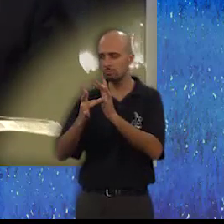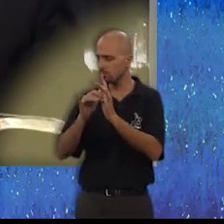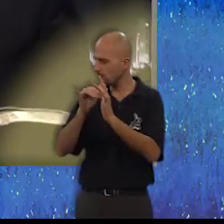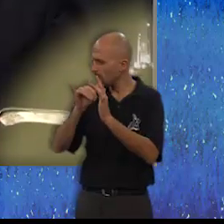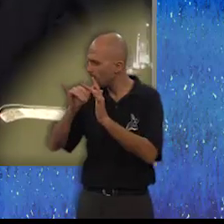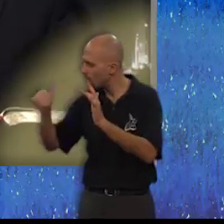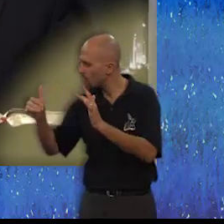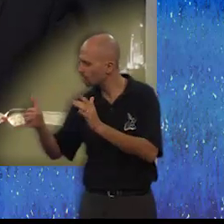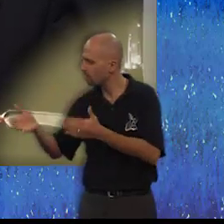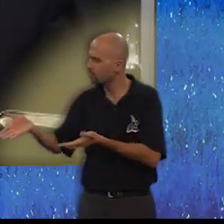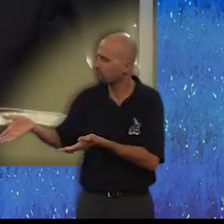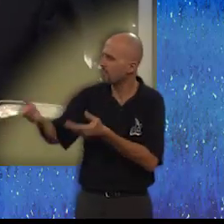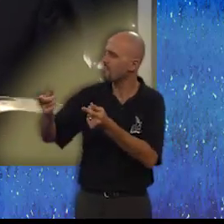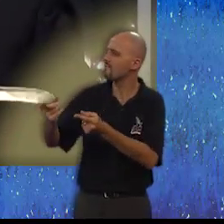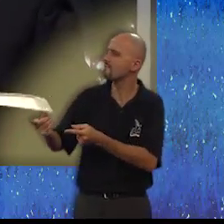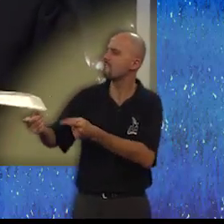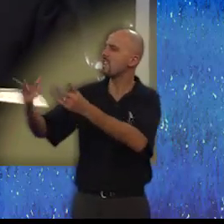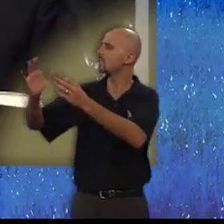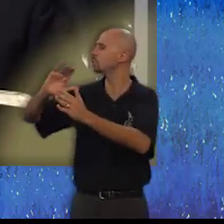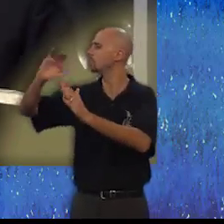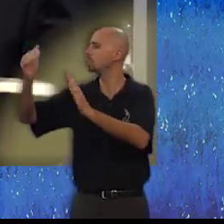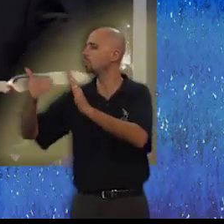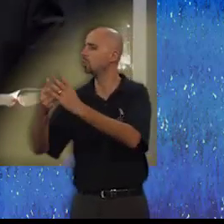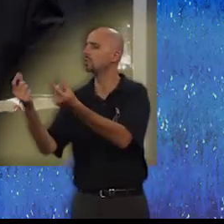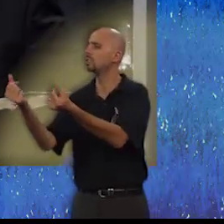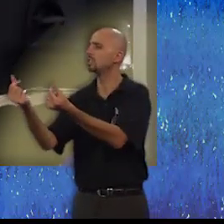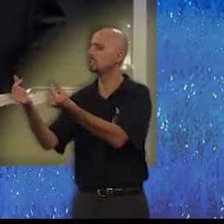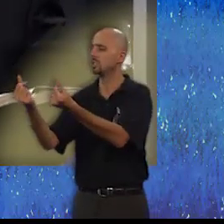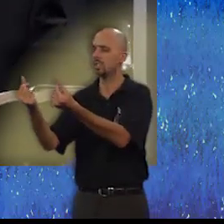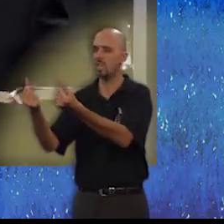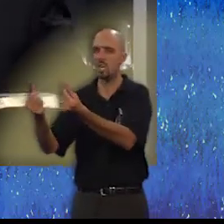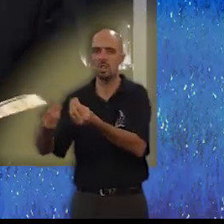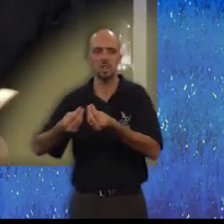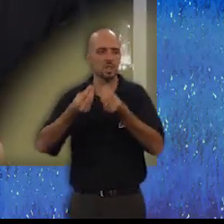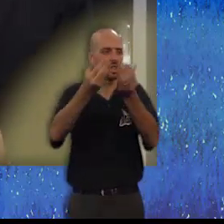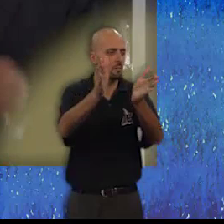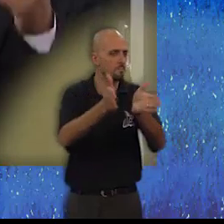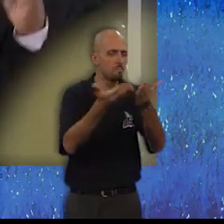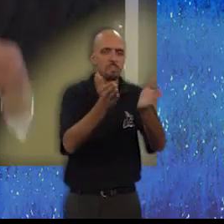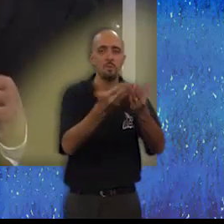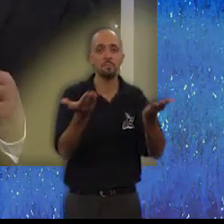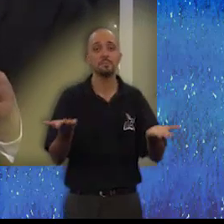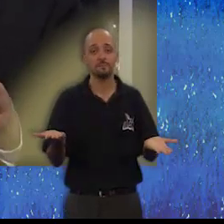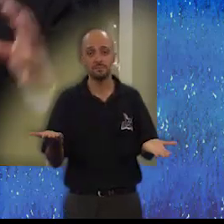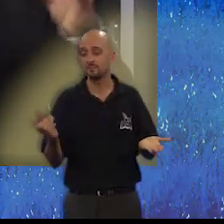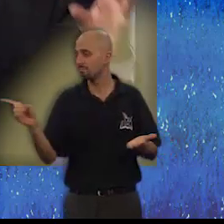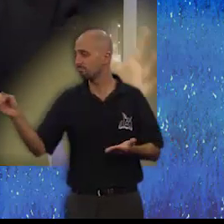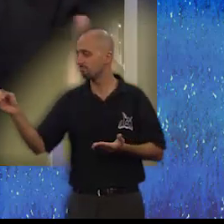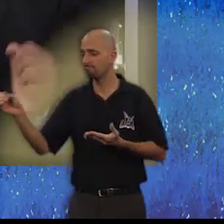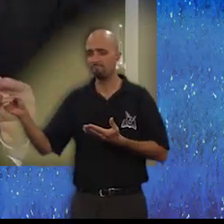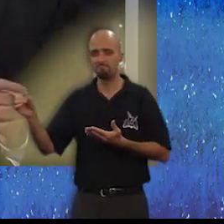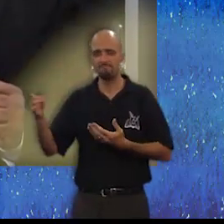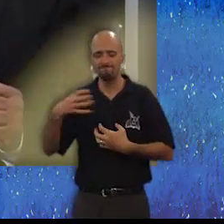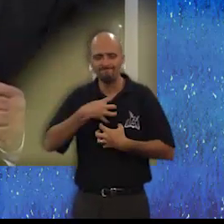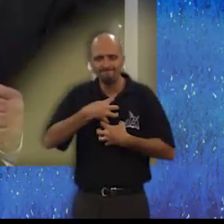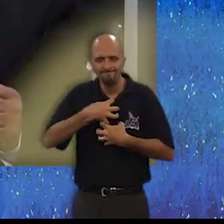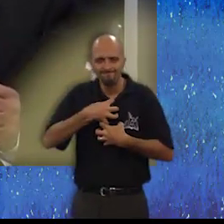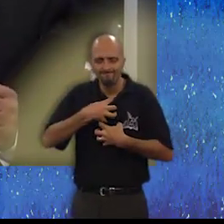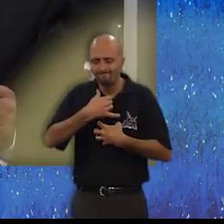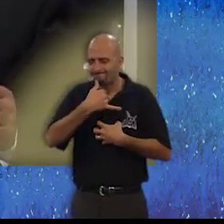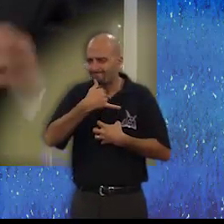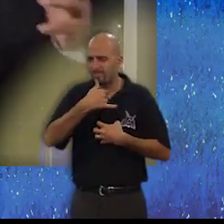vende o que tens, dá para os pobres, veja que ele ficou triste. Porque o seu coração estava nos bens